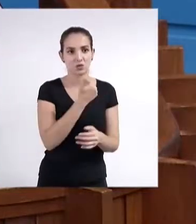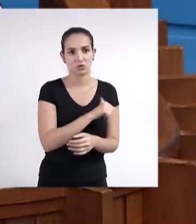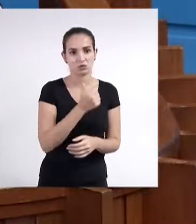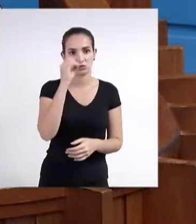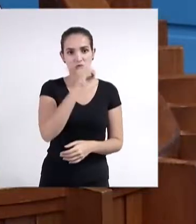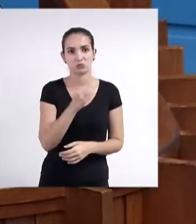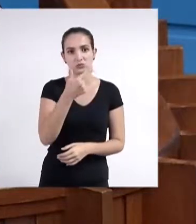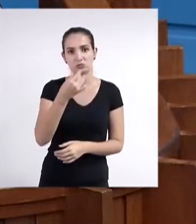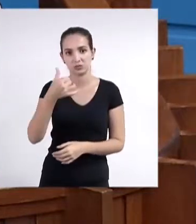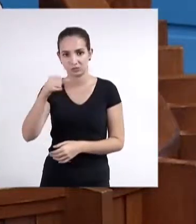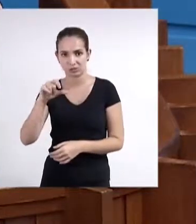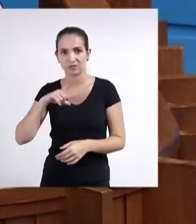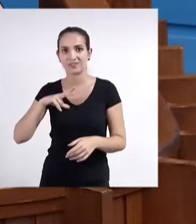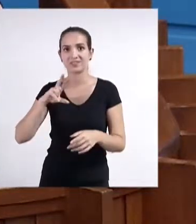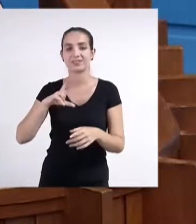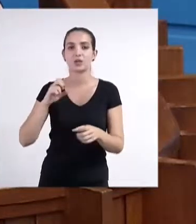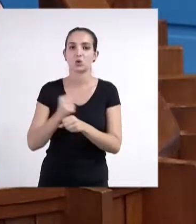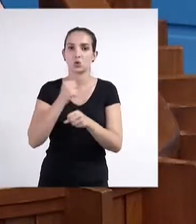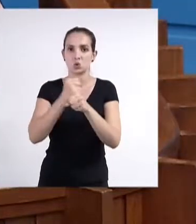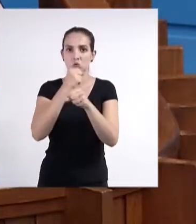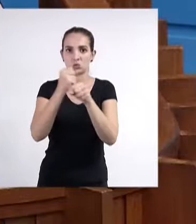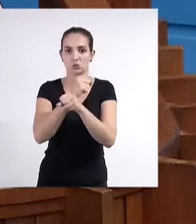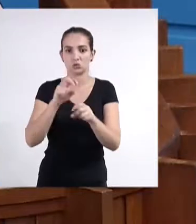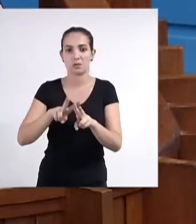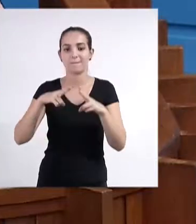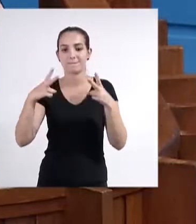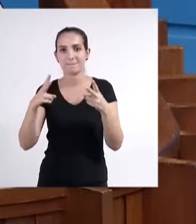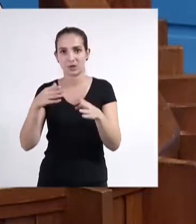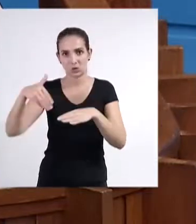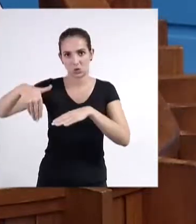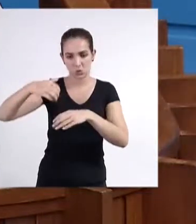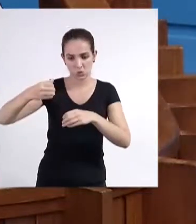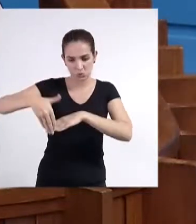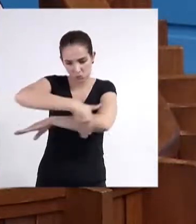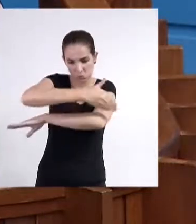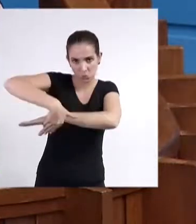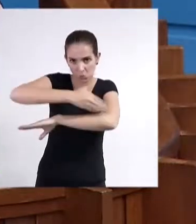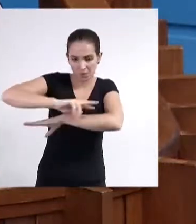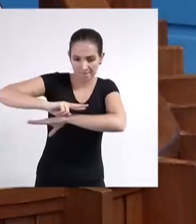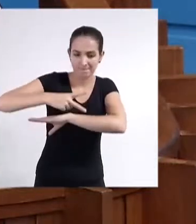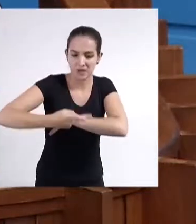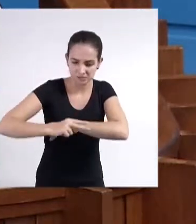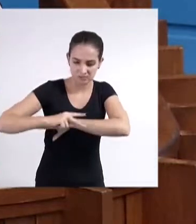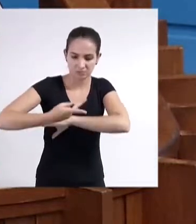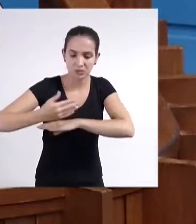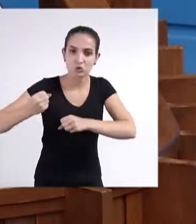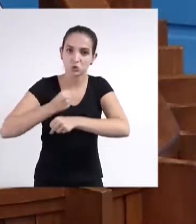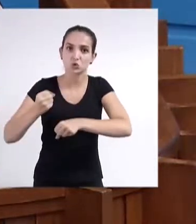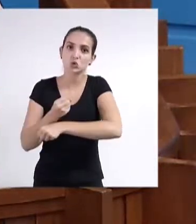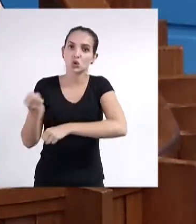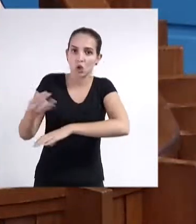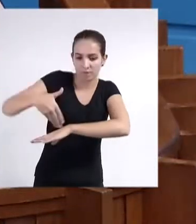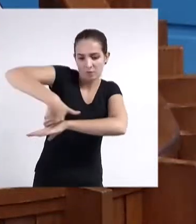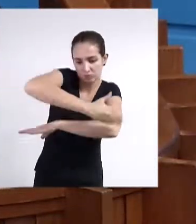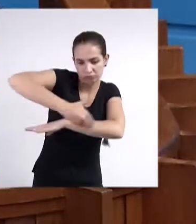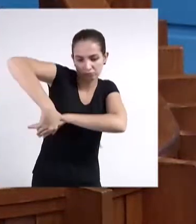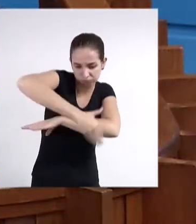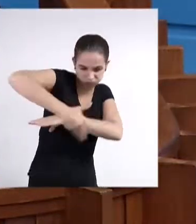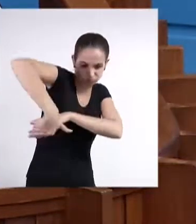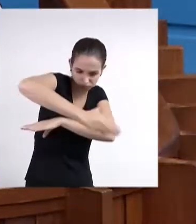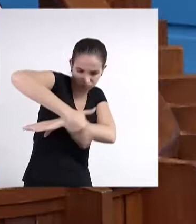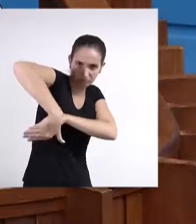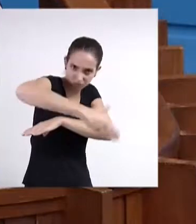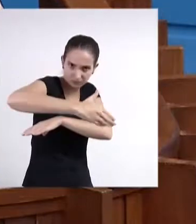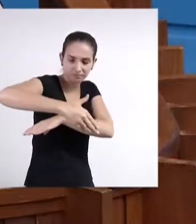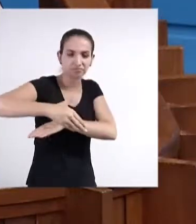2019. Ou seja, faltam 7 meses para findar o prazo, e o que vemos não é isso